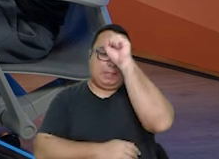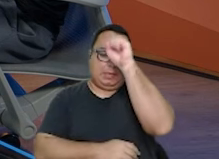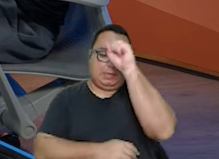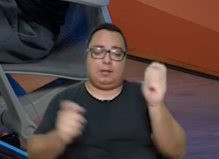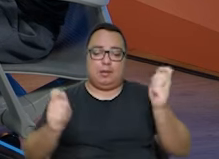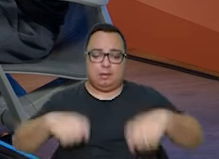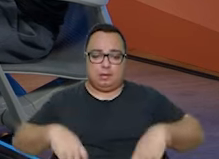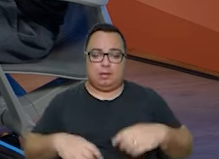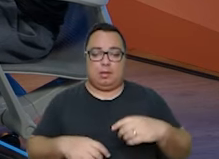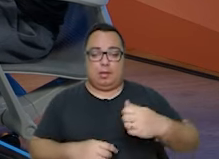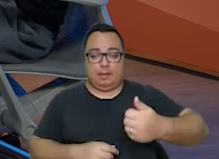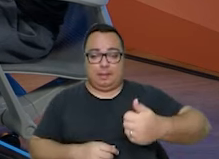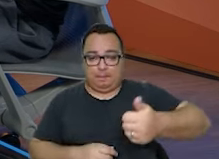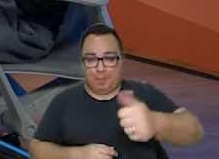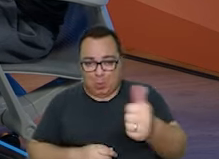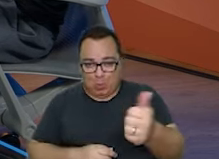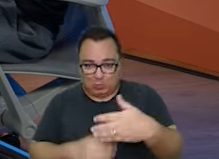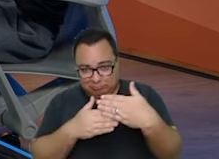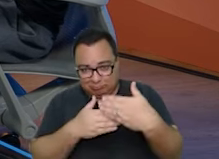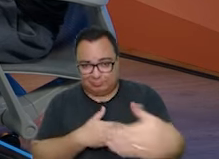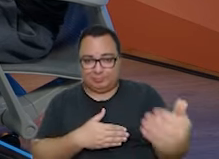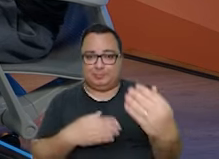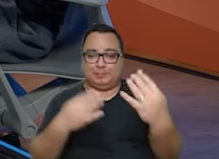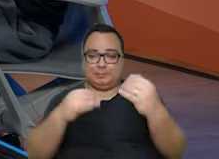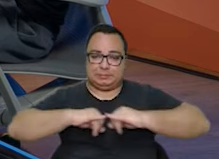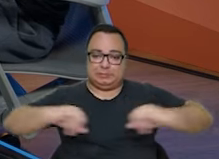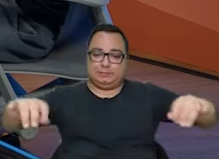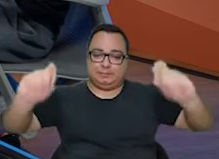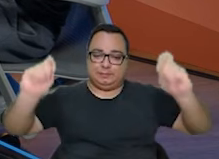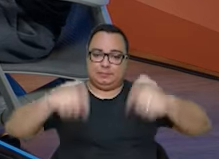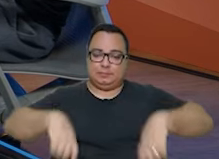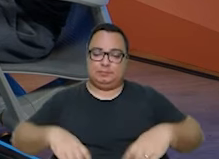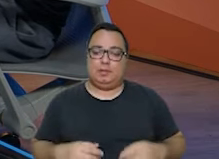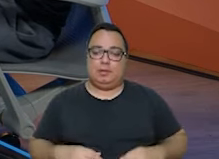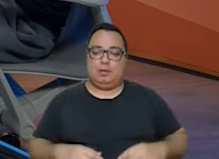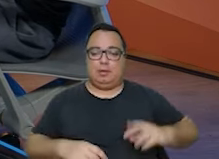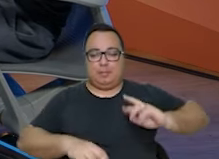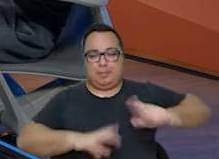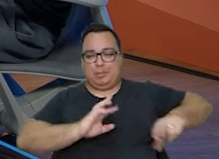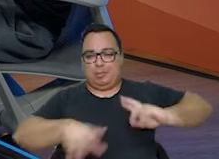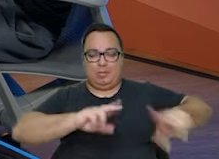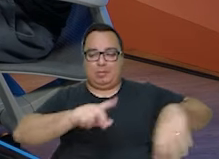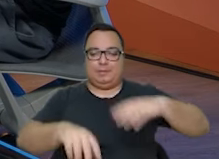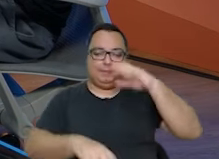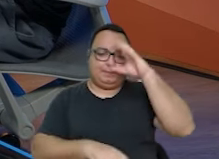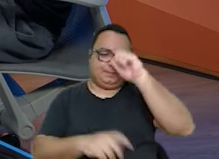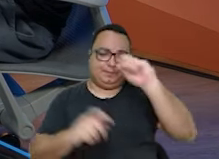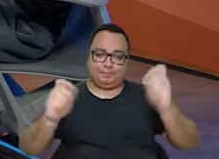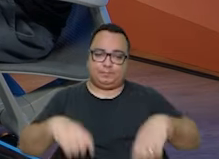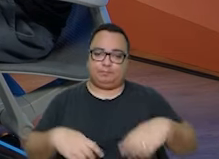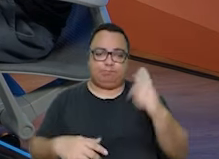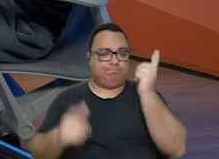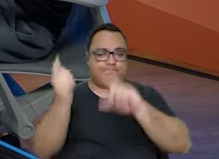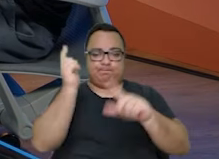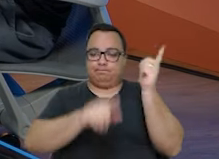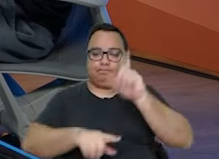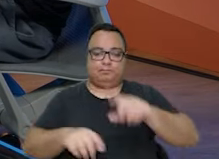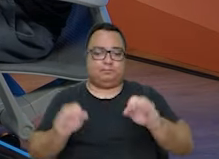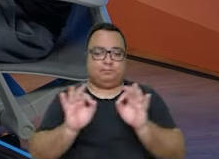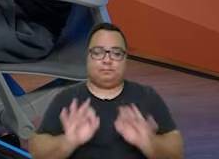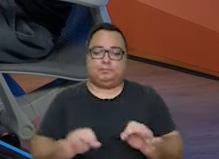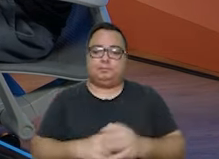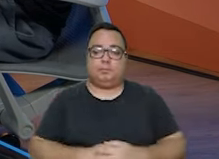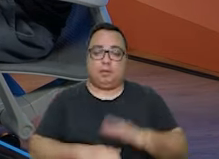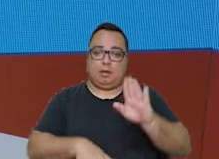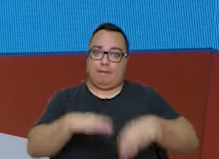11ª que você fazer 10 coisas 10 diferentes a 11ª que você vai começar a ter um resultado talvez você certa na